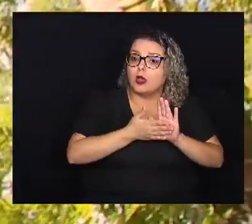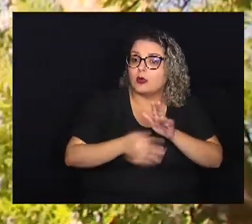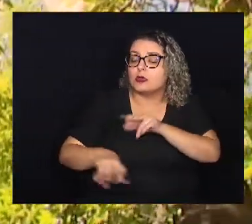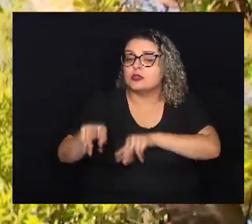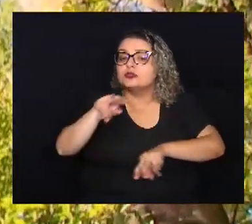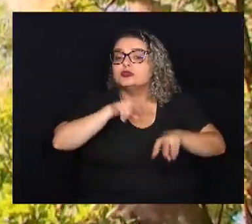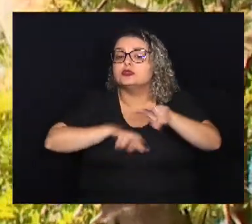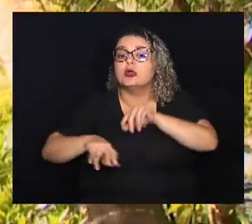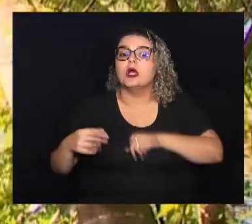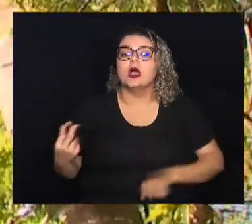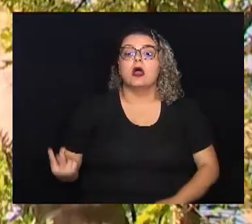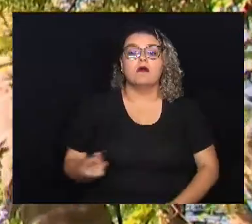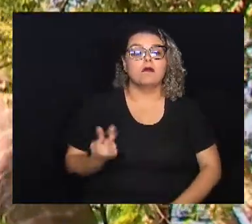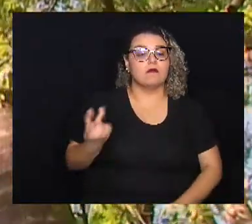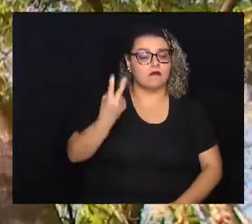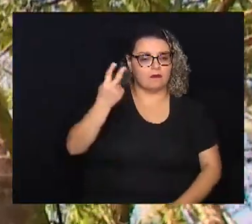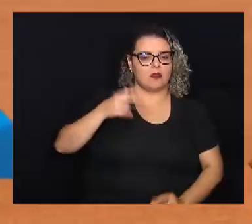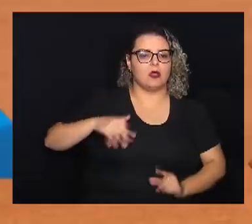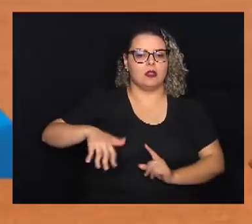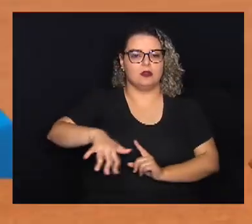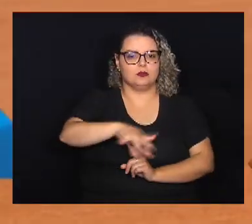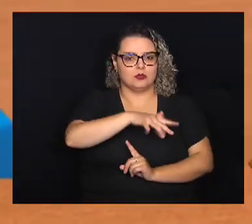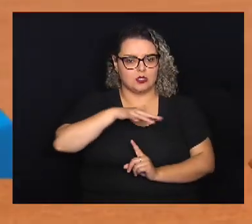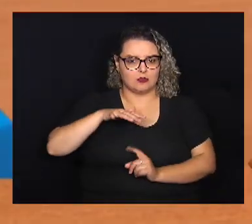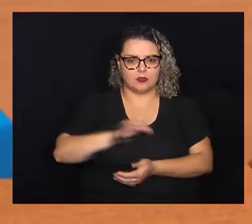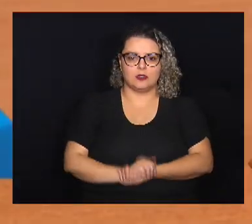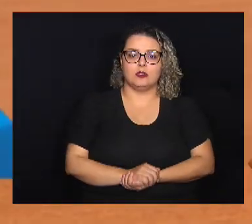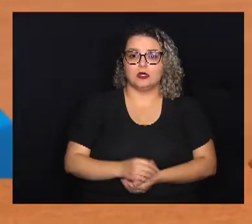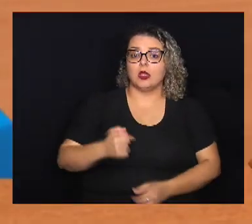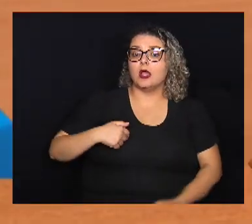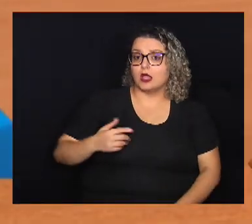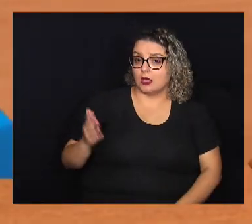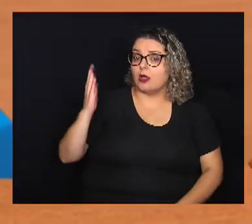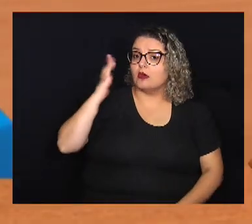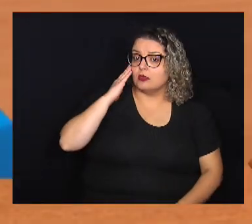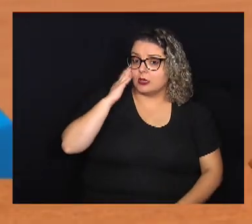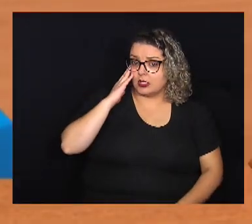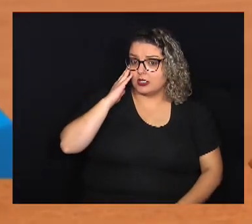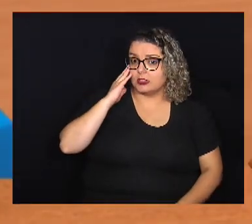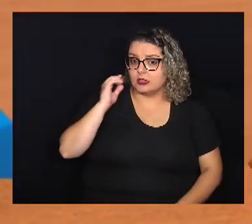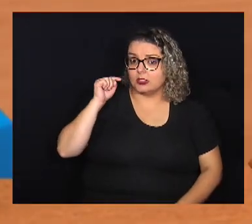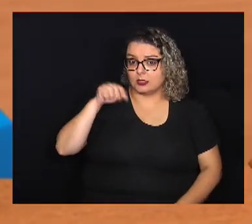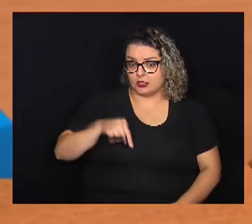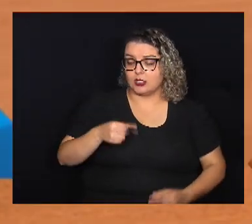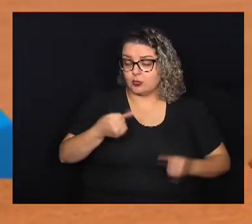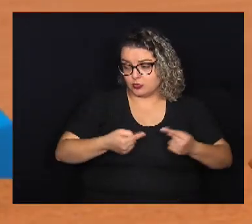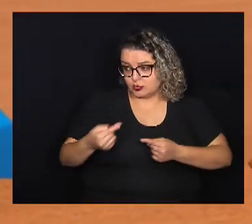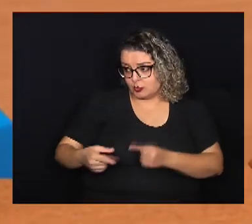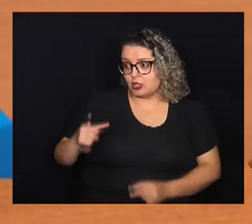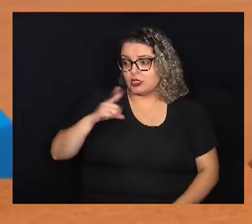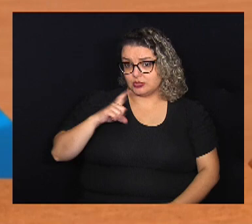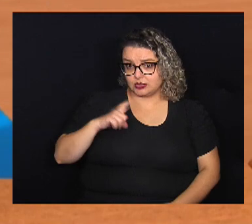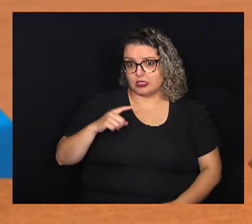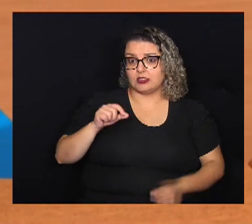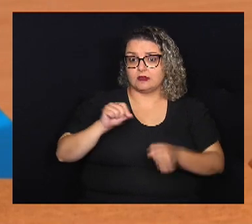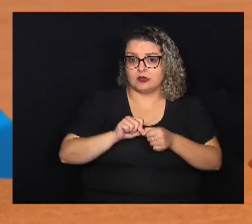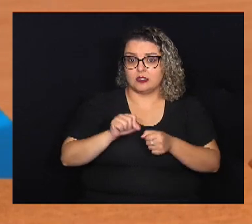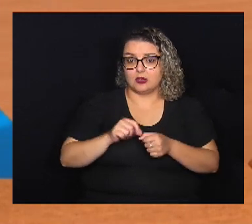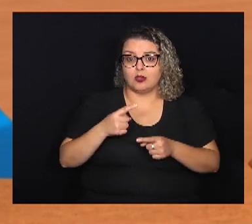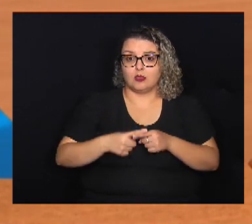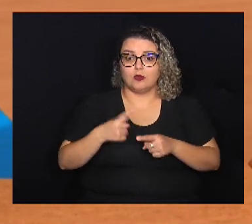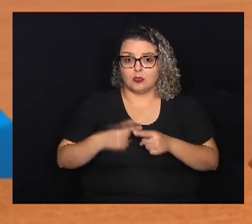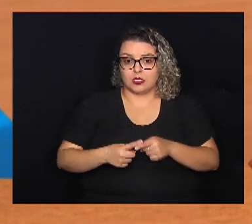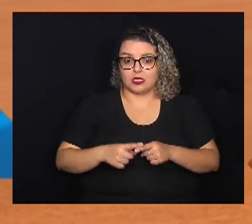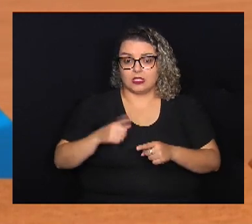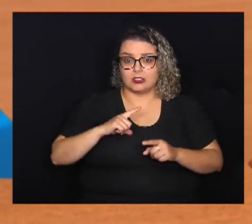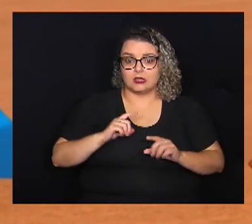a valorização do meio ambiente. Eu entendo que o debate que a gente tem que fazer porque nós temos um